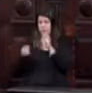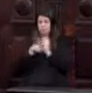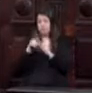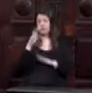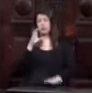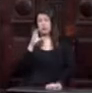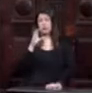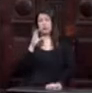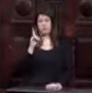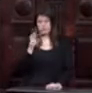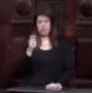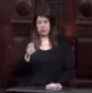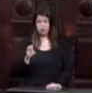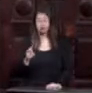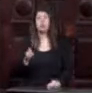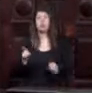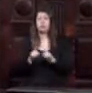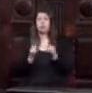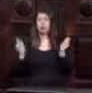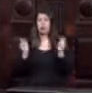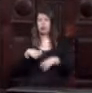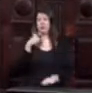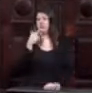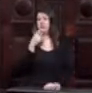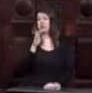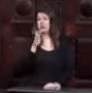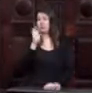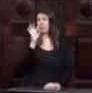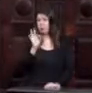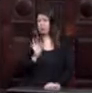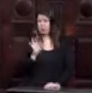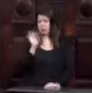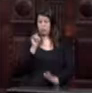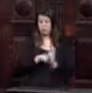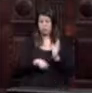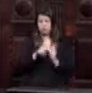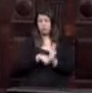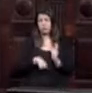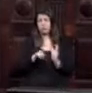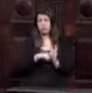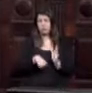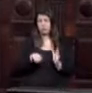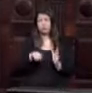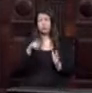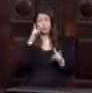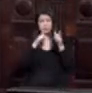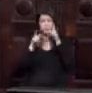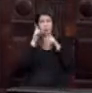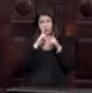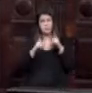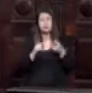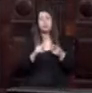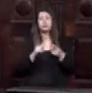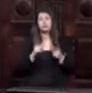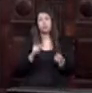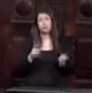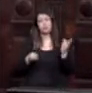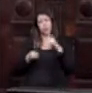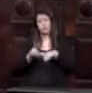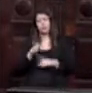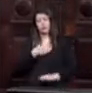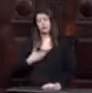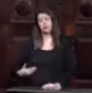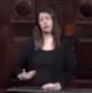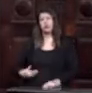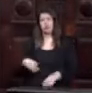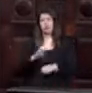no mínimo, dar 25% de dividendo do lucro líquido. O governo do Estado, que é